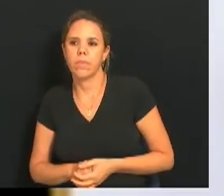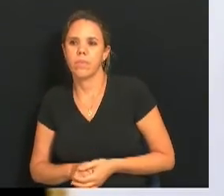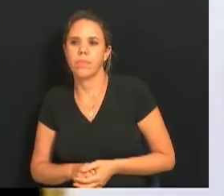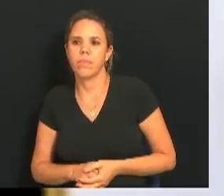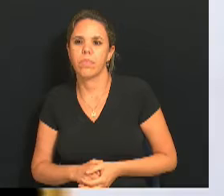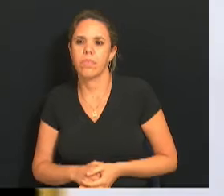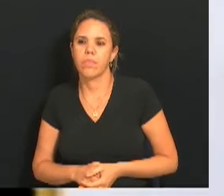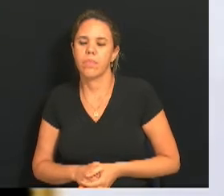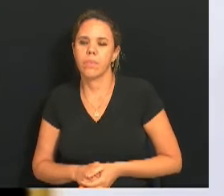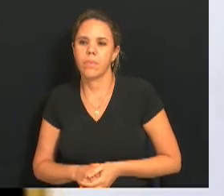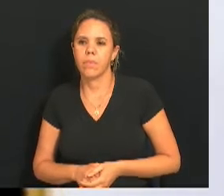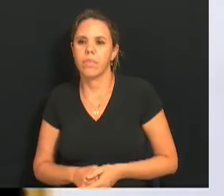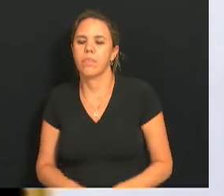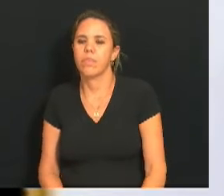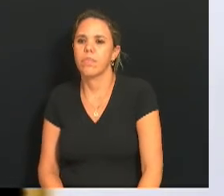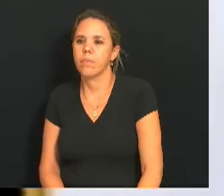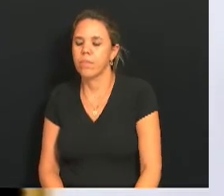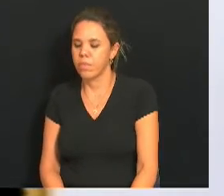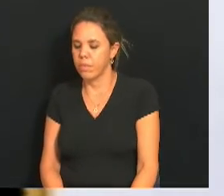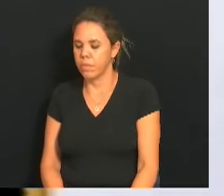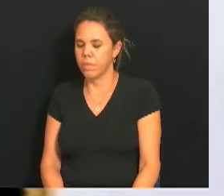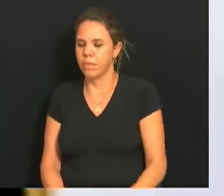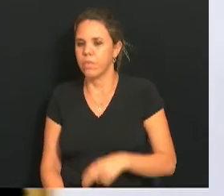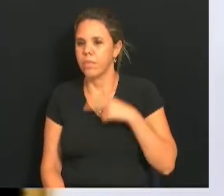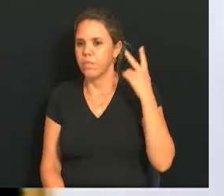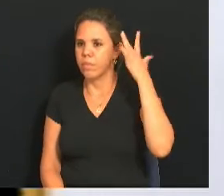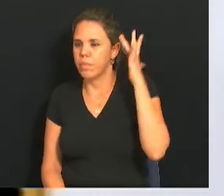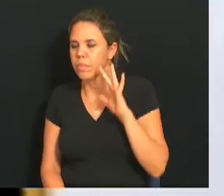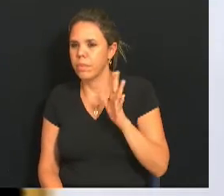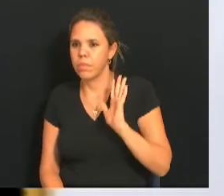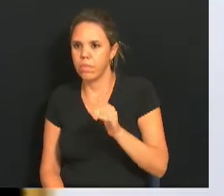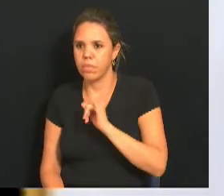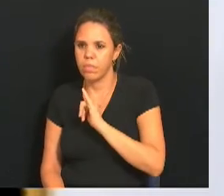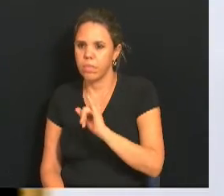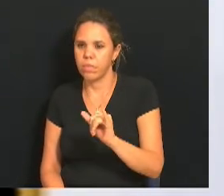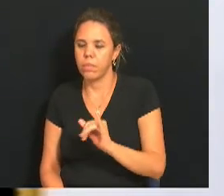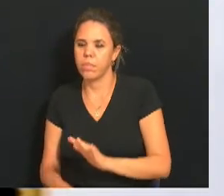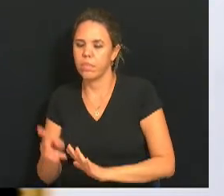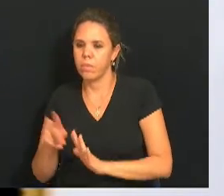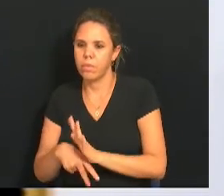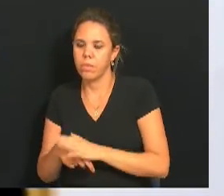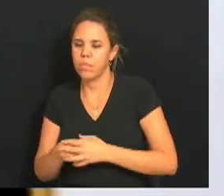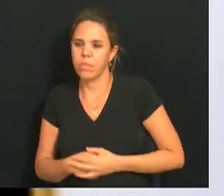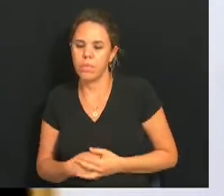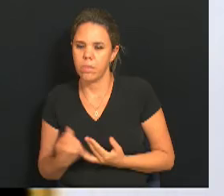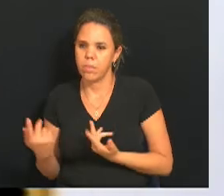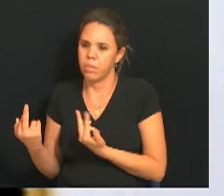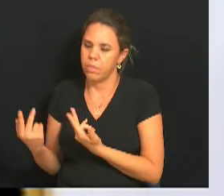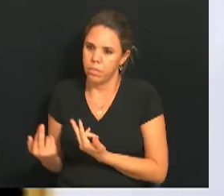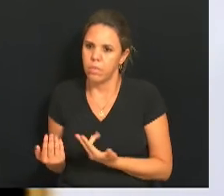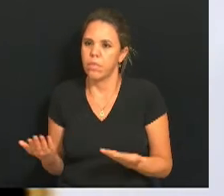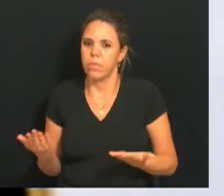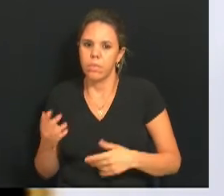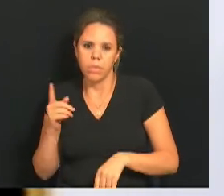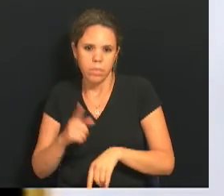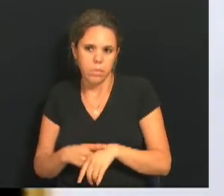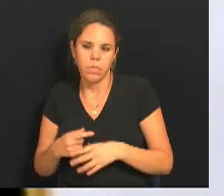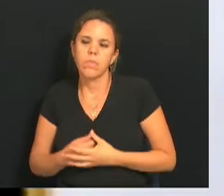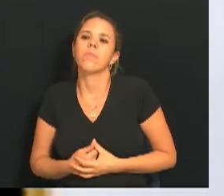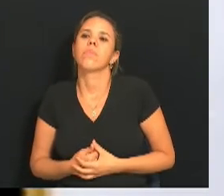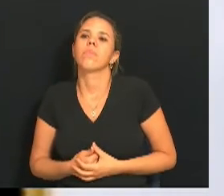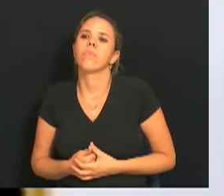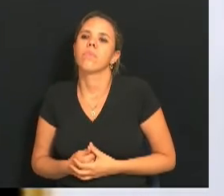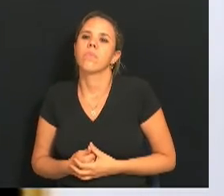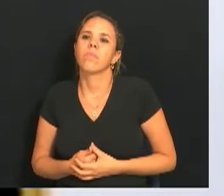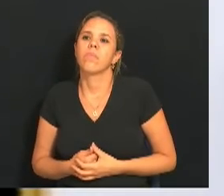Então, como a vereadora Guida já informou, esse projeto, nesse momento, ele está